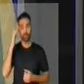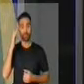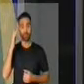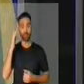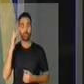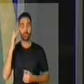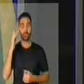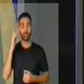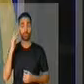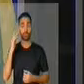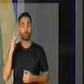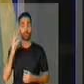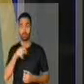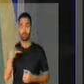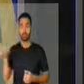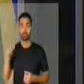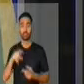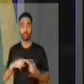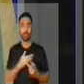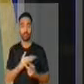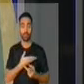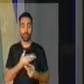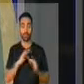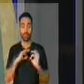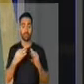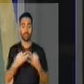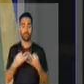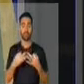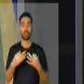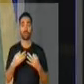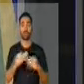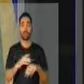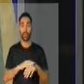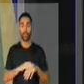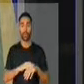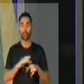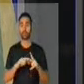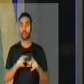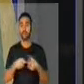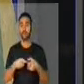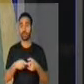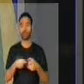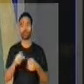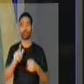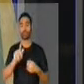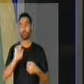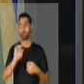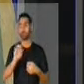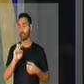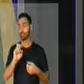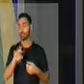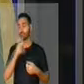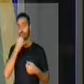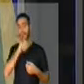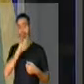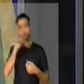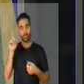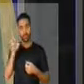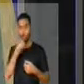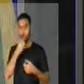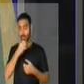pacientes, aos amigos, familiares, médicos, gestores. Bom dia ao senhor